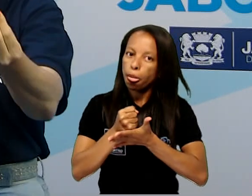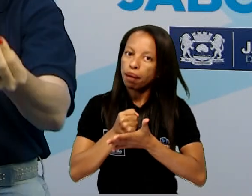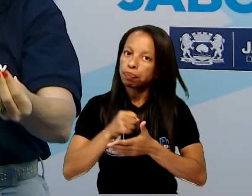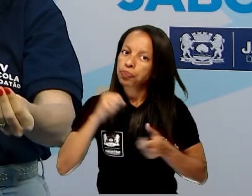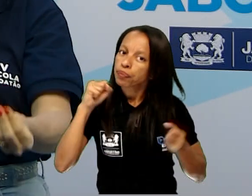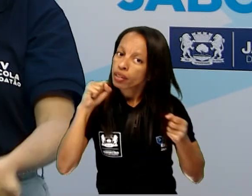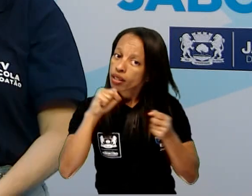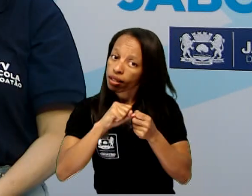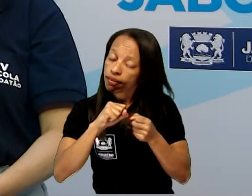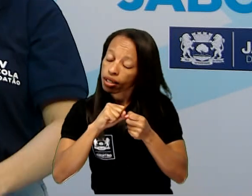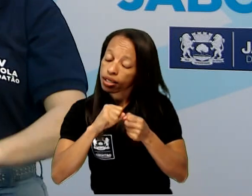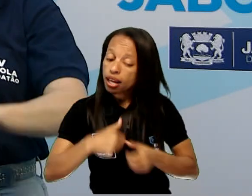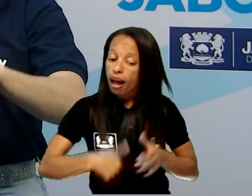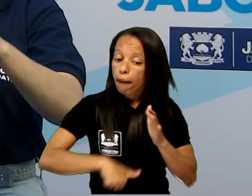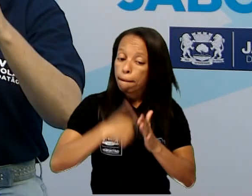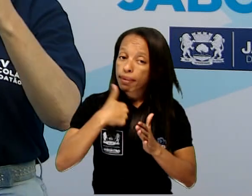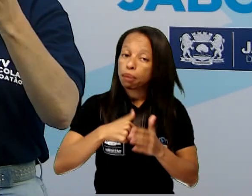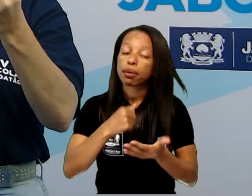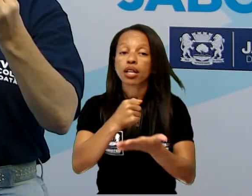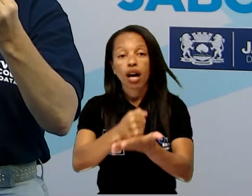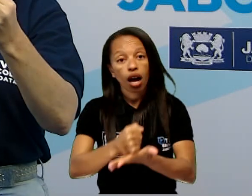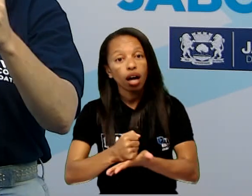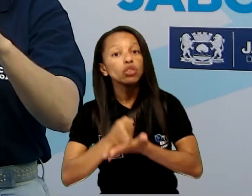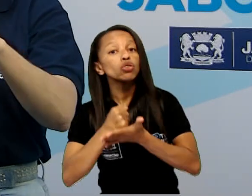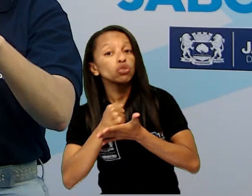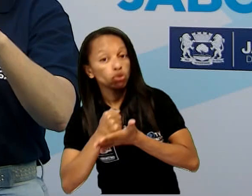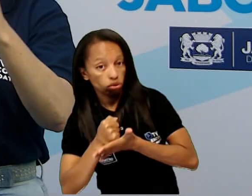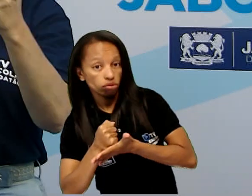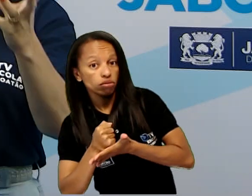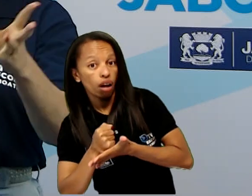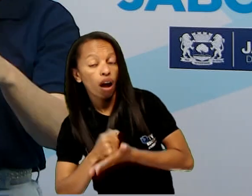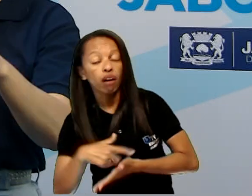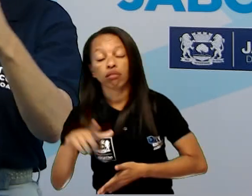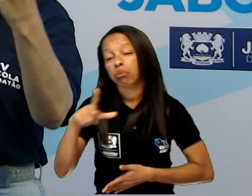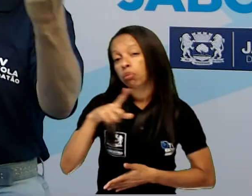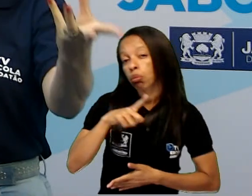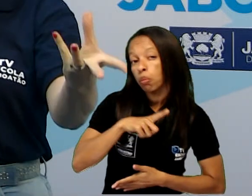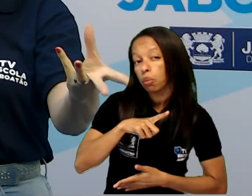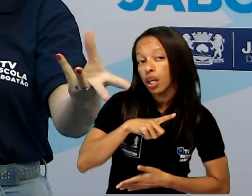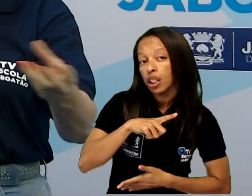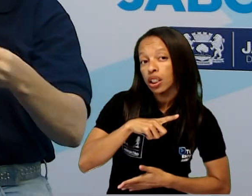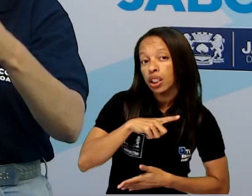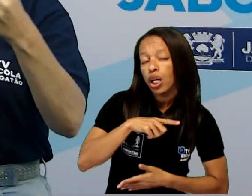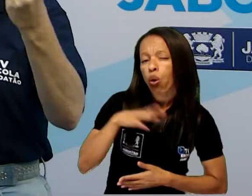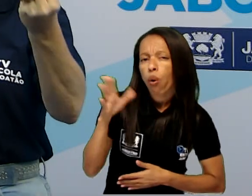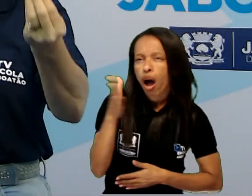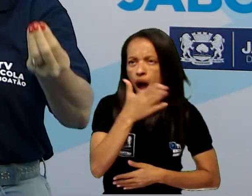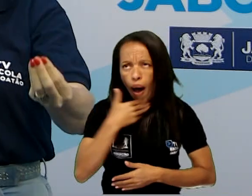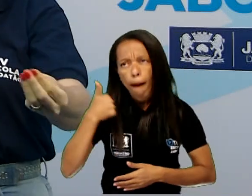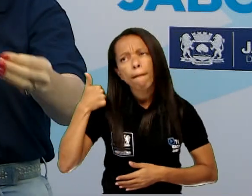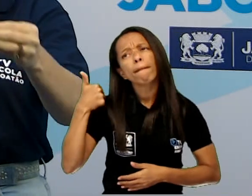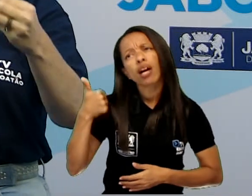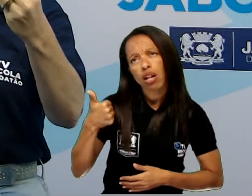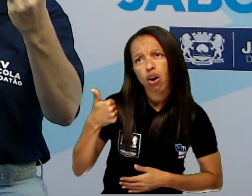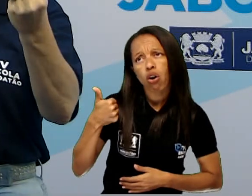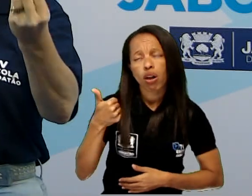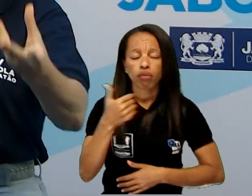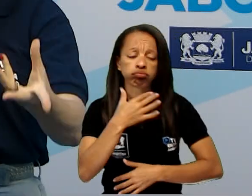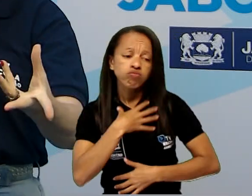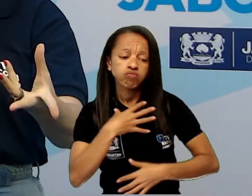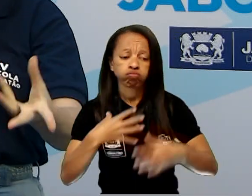primeira intervenção para que haja uma, digamos assim, uma reversão de alguma possível alergia, alguma